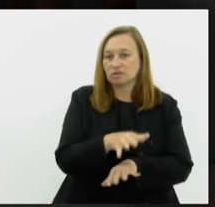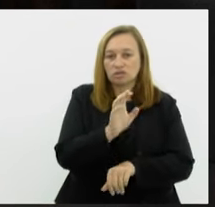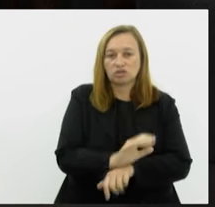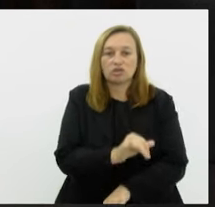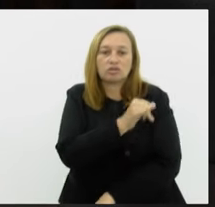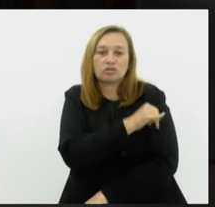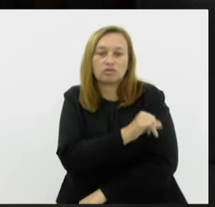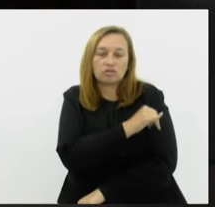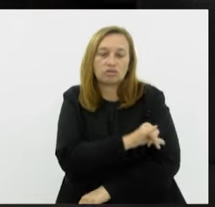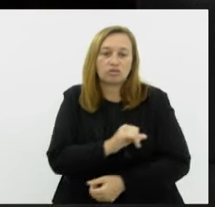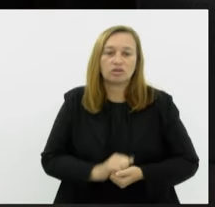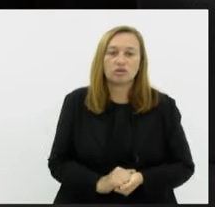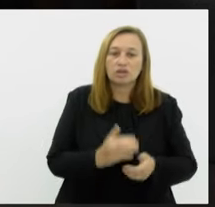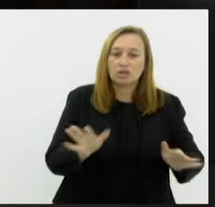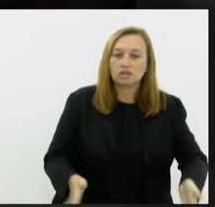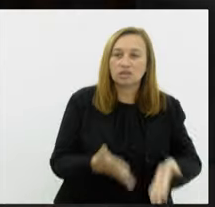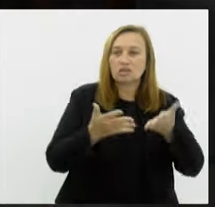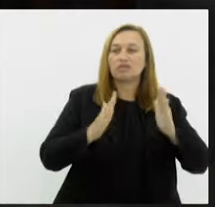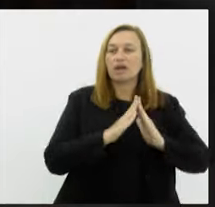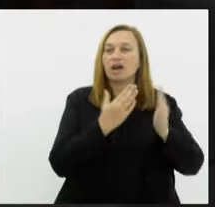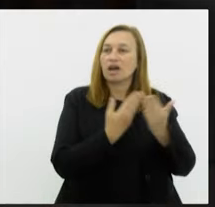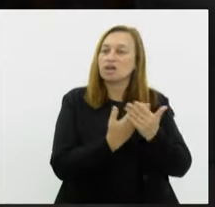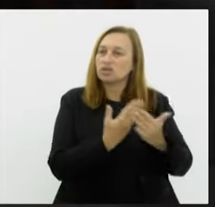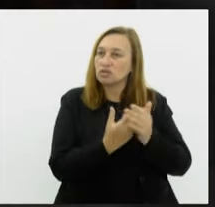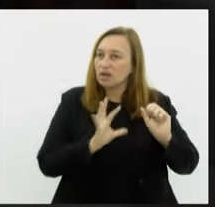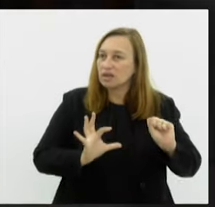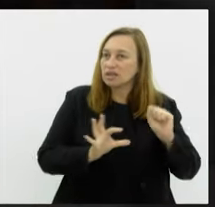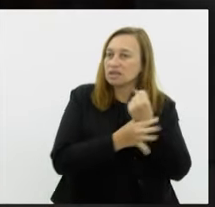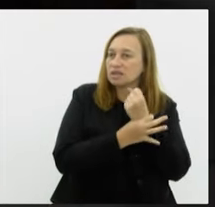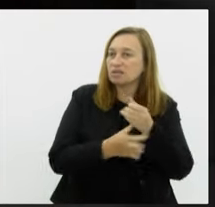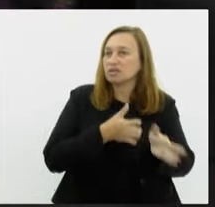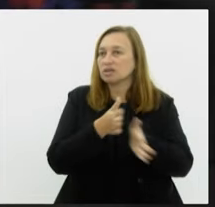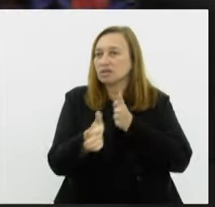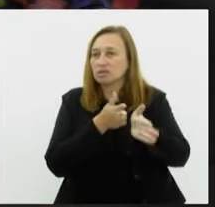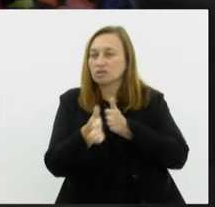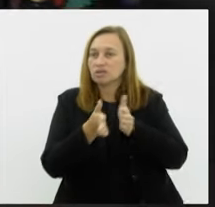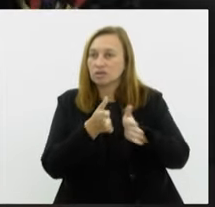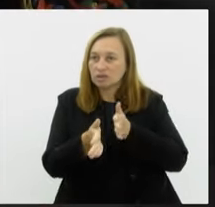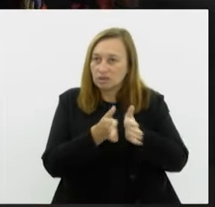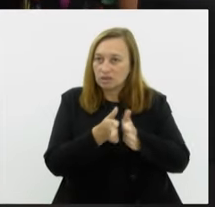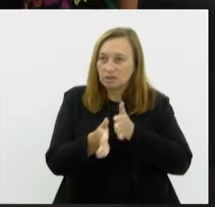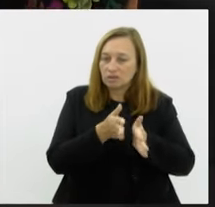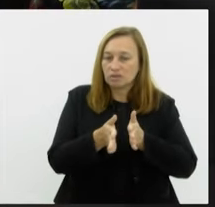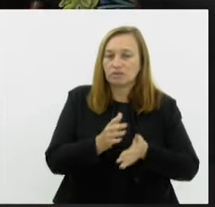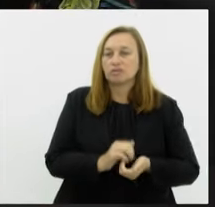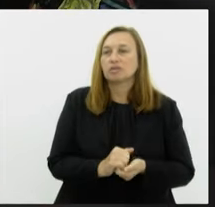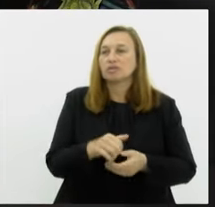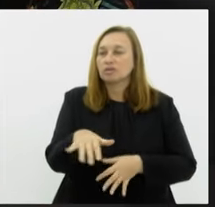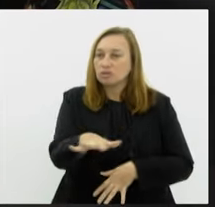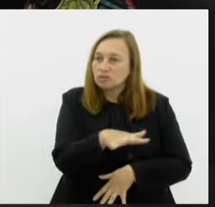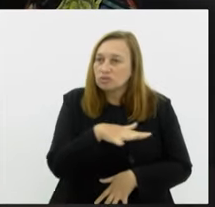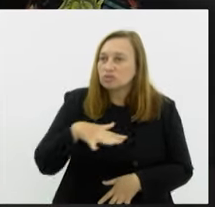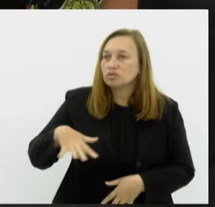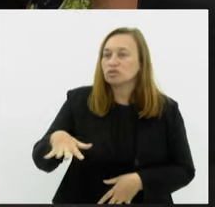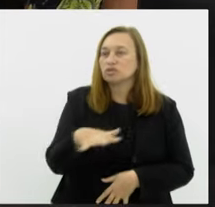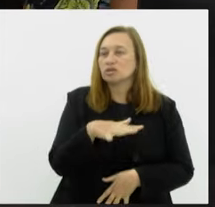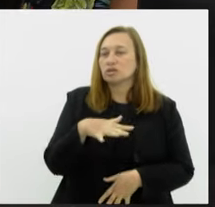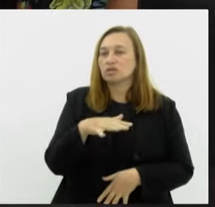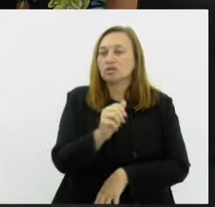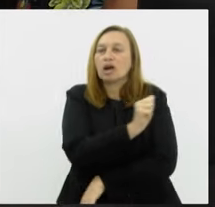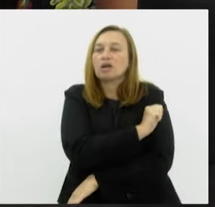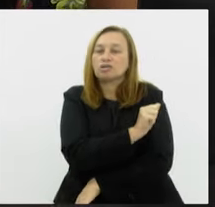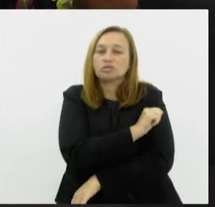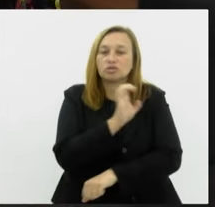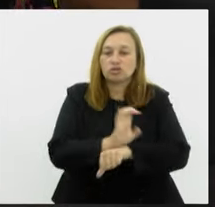Rio de Janeiro, para incentivar as escolas a garantir a acessibilidade da comunidade como um todo e principalmente de seus alunos no